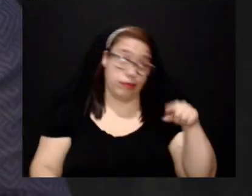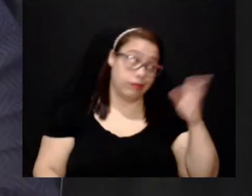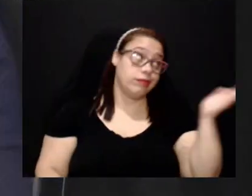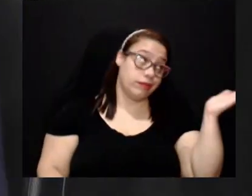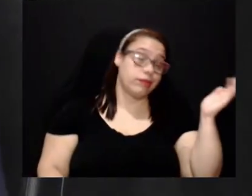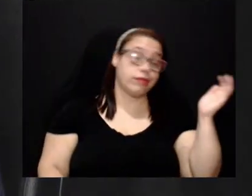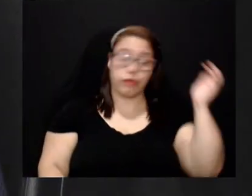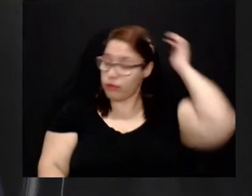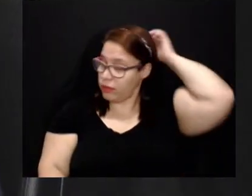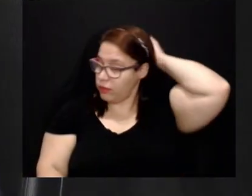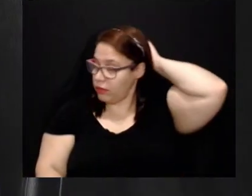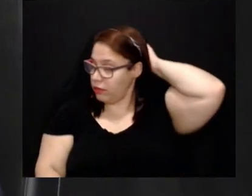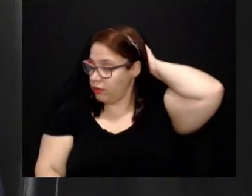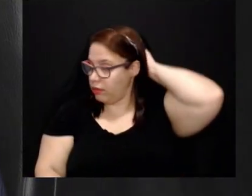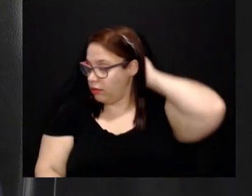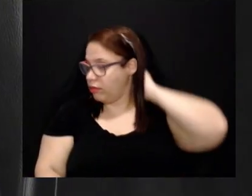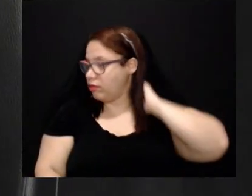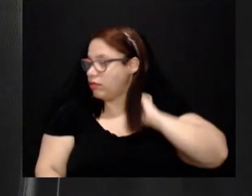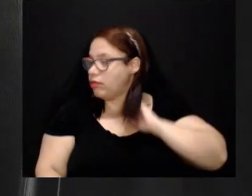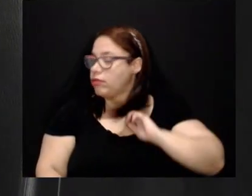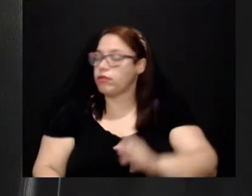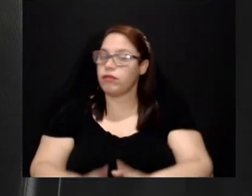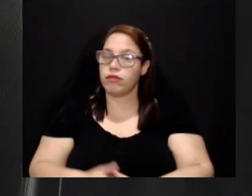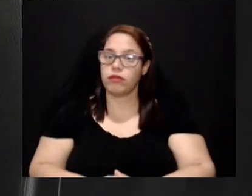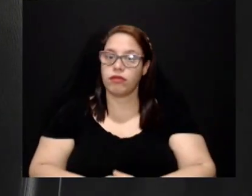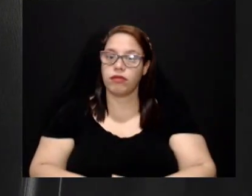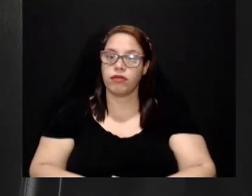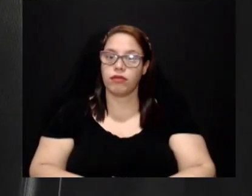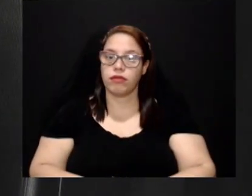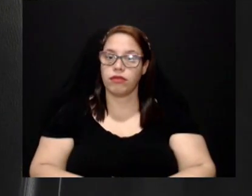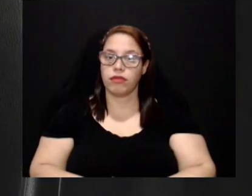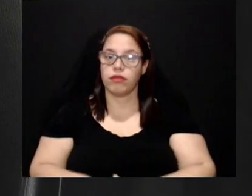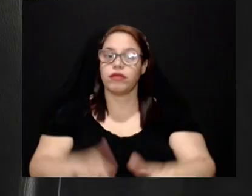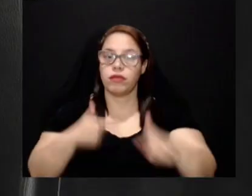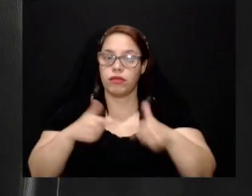fora do lugar, né? E aí eu trabalhei na agência